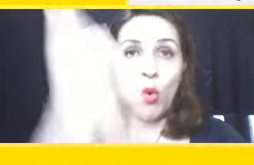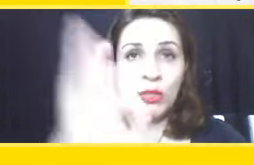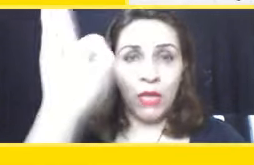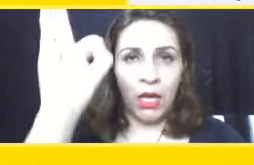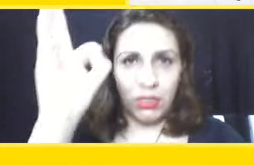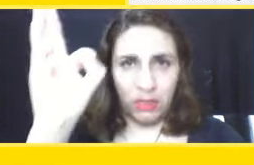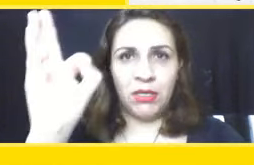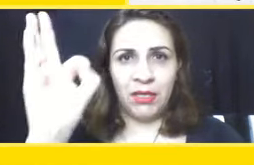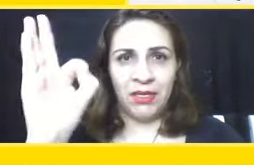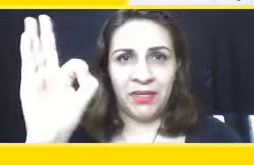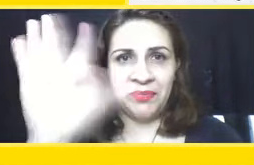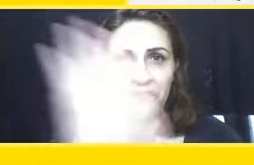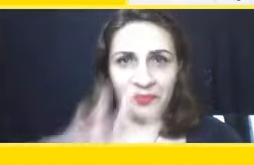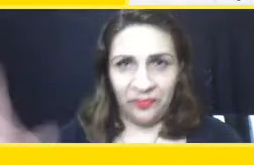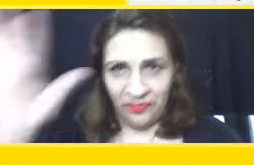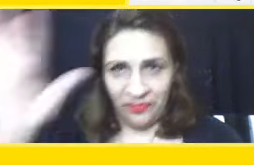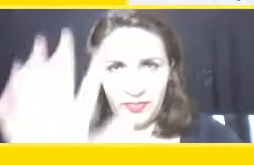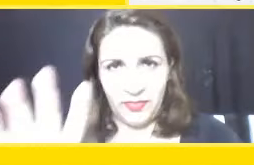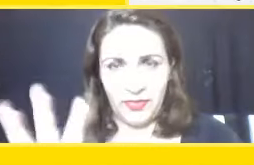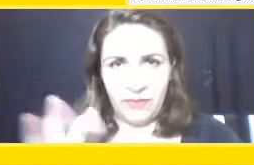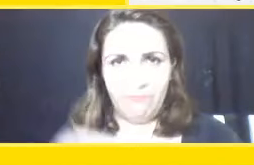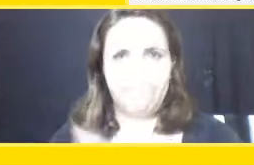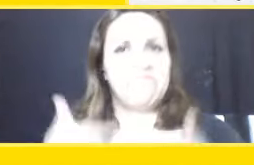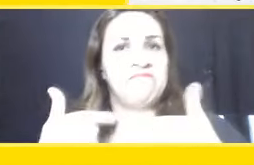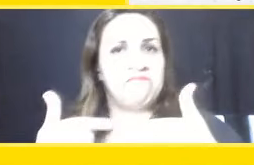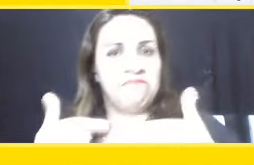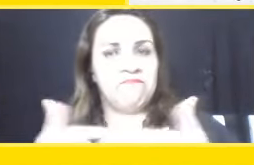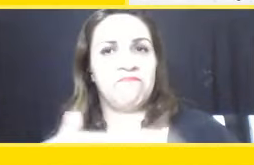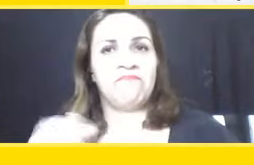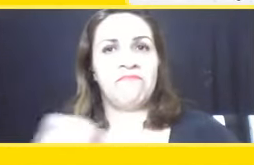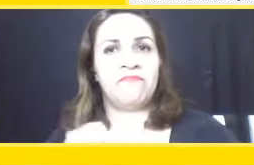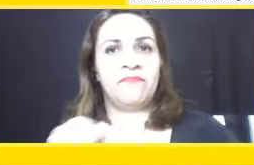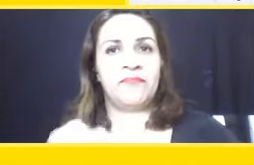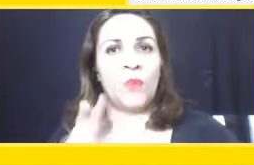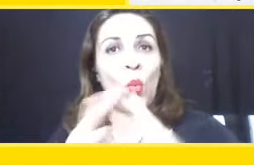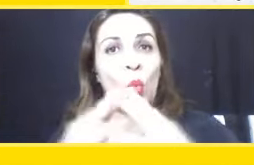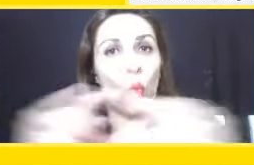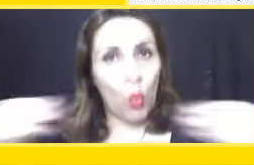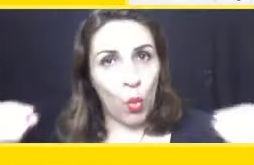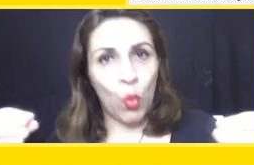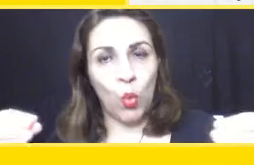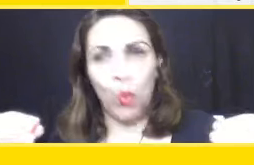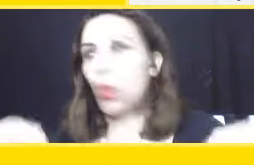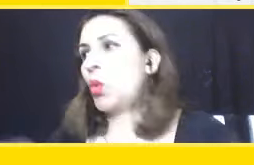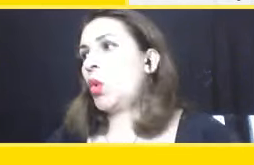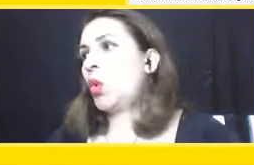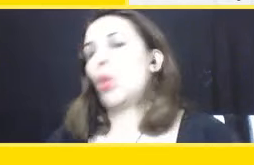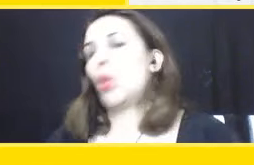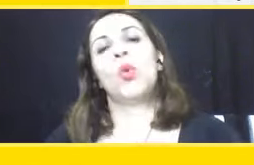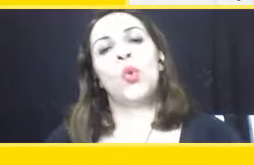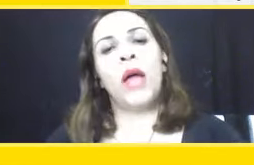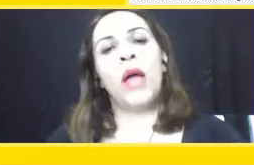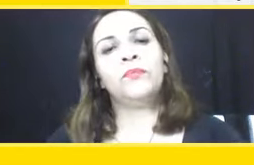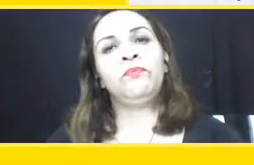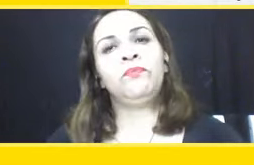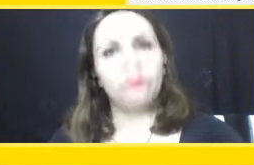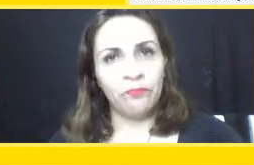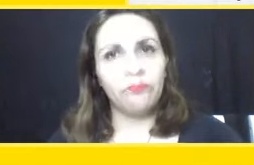do contingente de pessoas que passaram, tiveram o coronavírus.